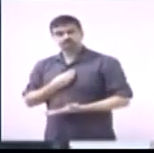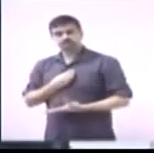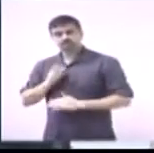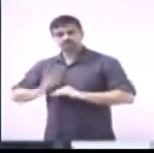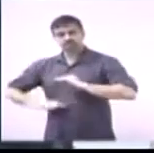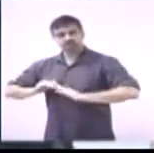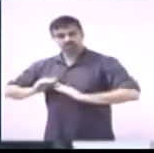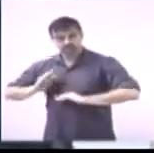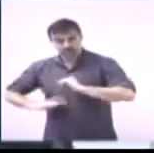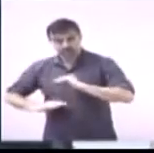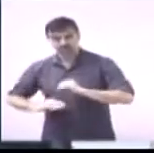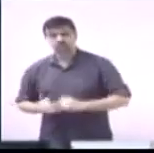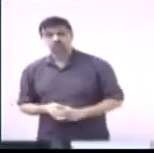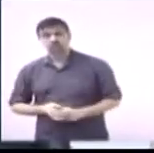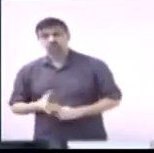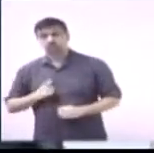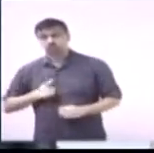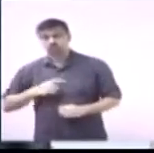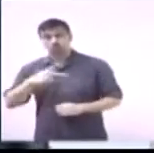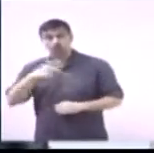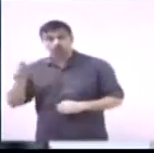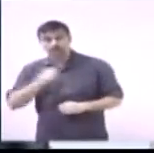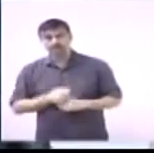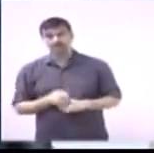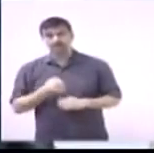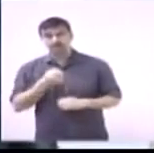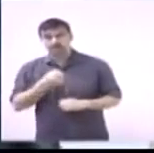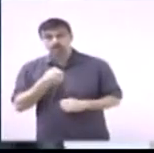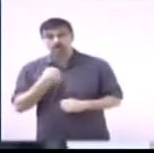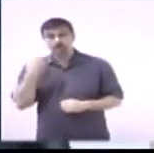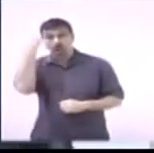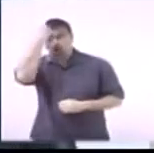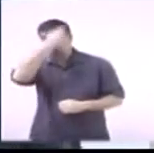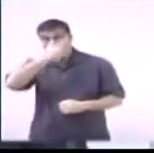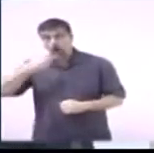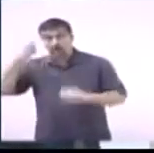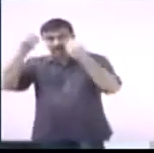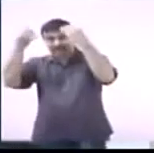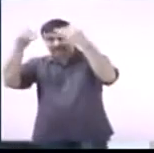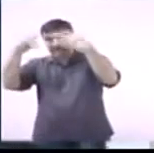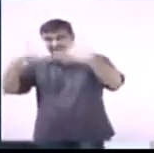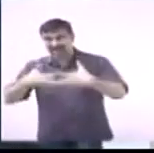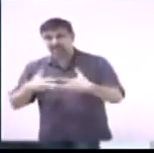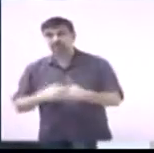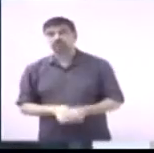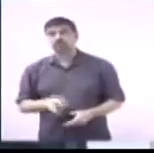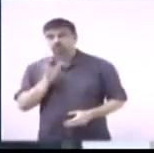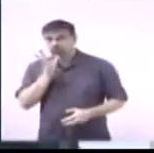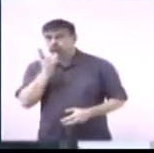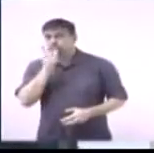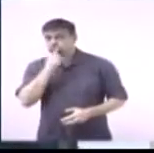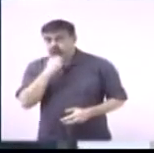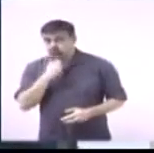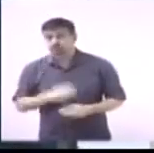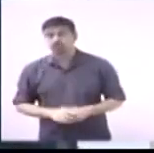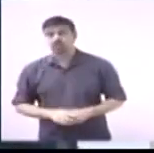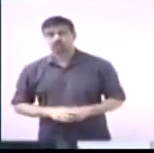ele, numa reportagem que ele deu de mais de 1 hora, salvo engano, até aquele momento era a reportagem mais longa que Bento havia